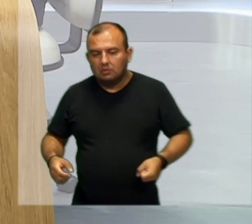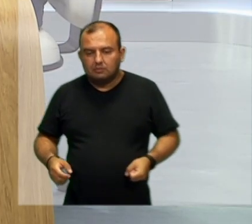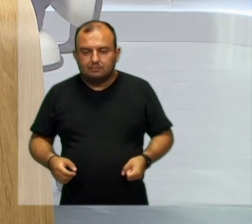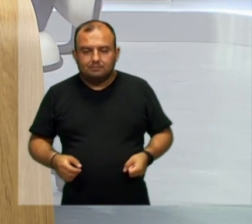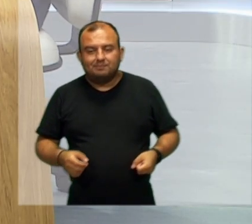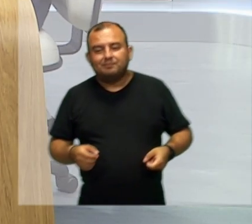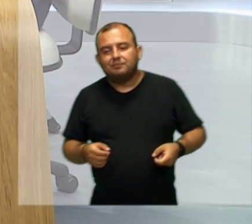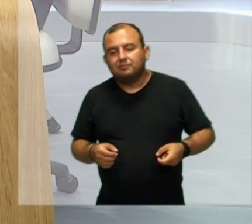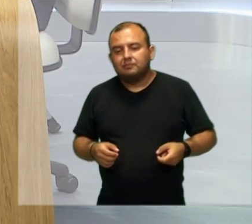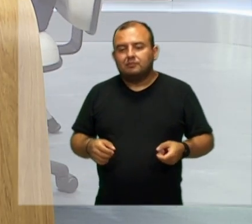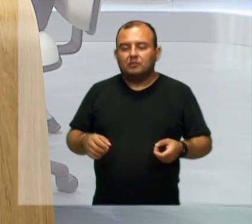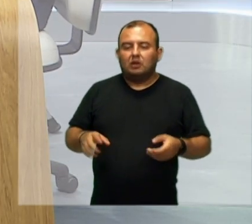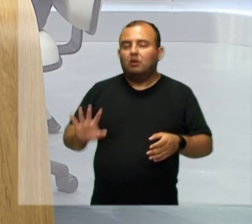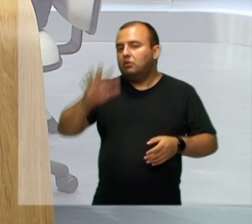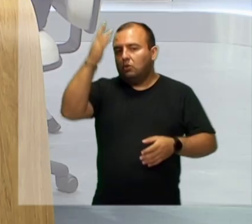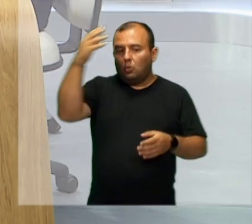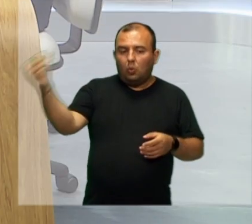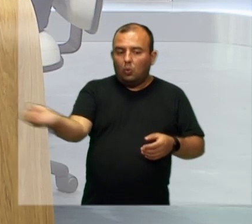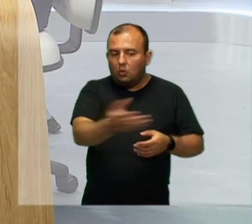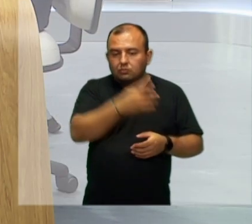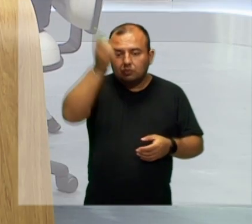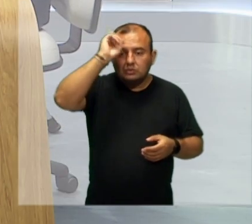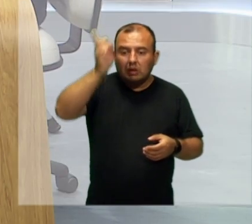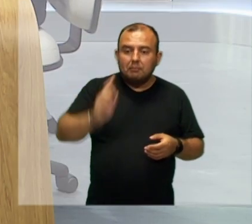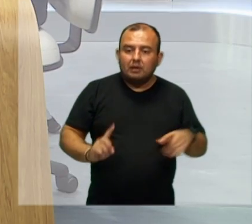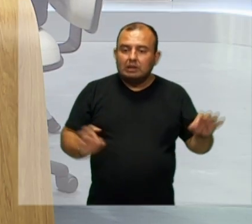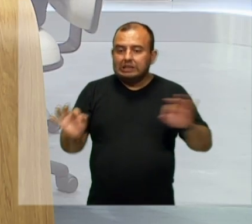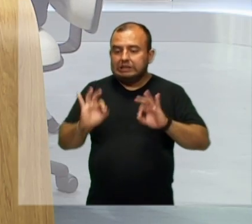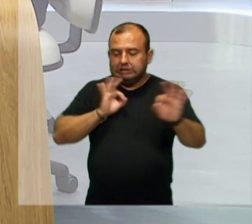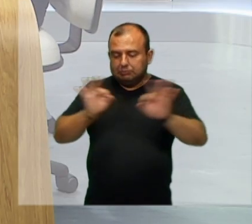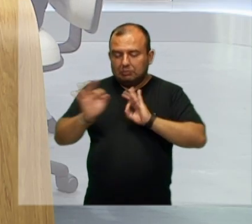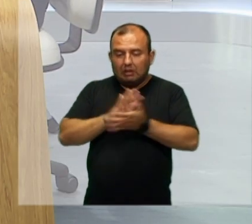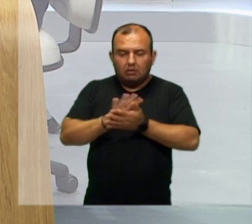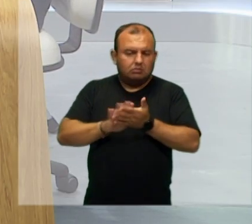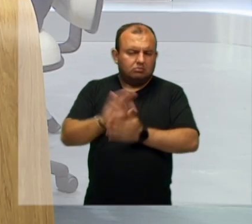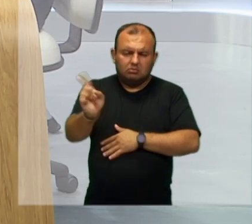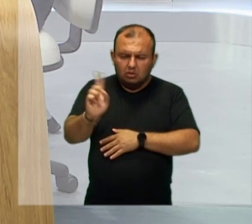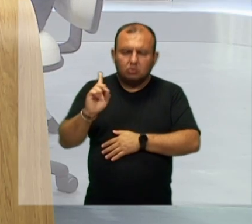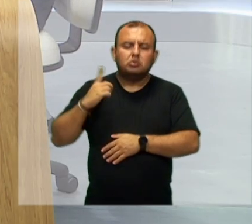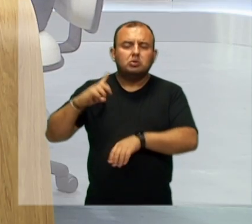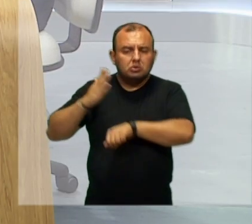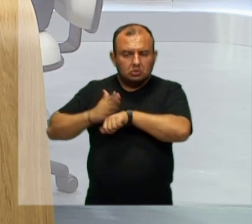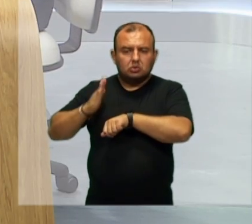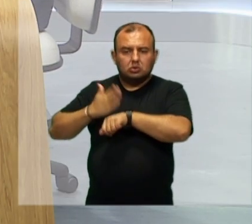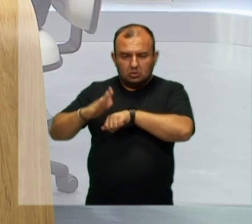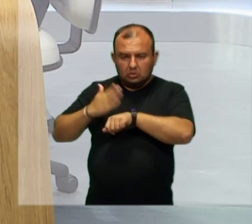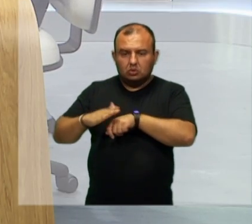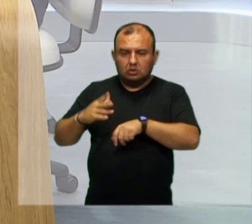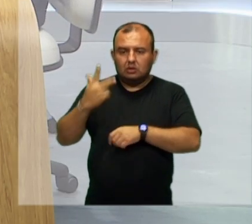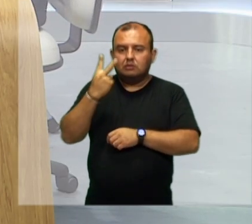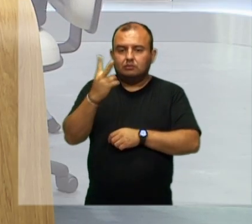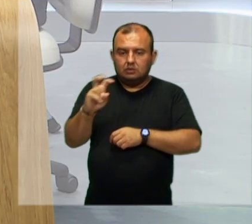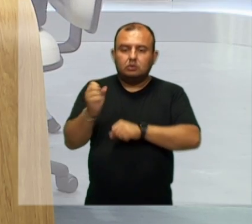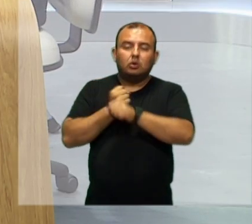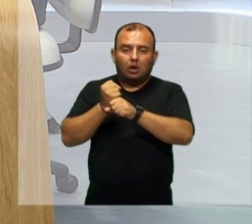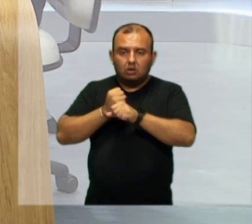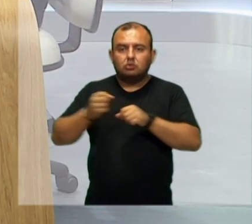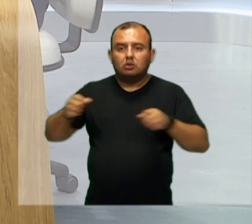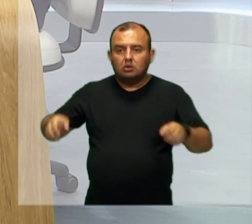coisa assim, cair de paraquedas em algo totalmente novo e eu não tenho nada de preparação. Não, eu estou carregando o meu próprio peso há 25